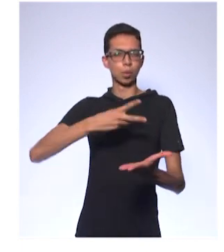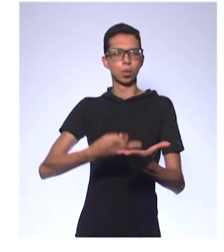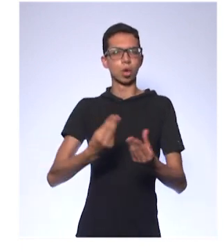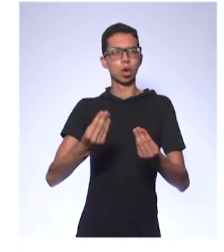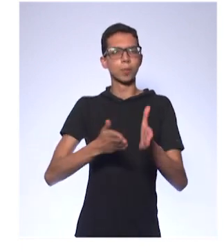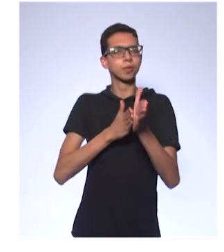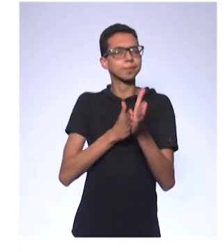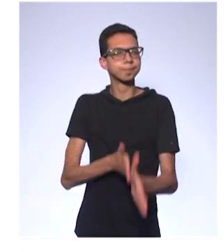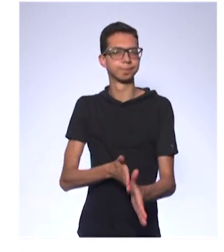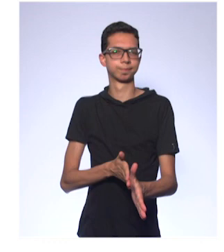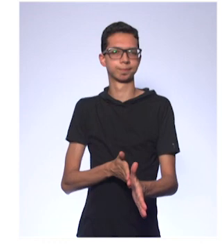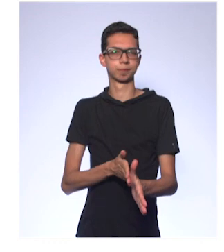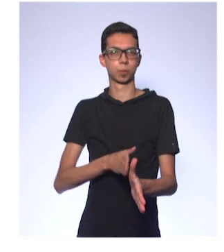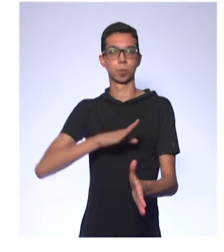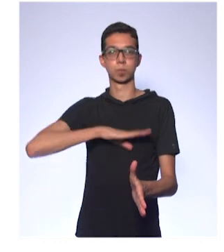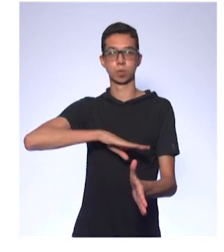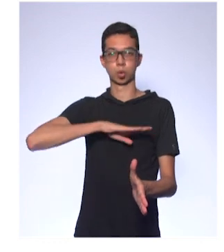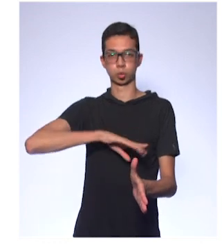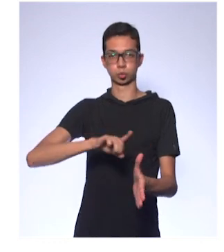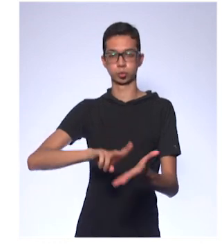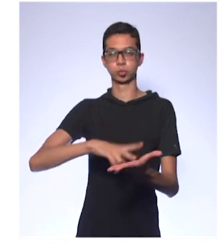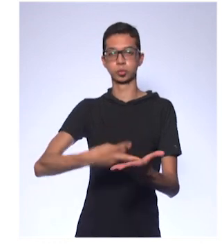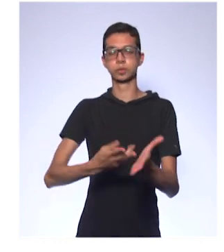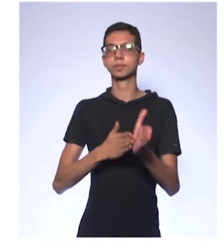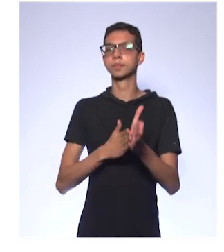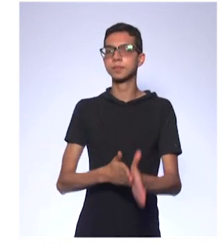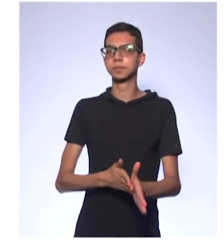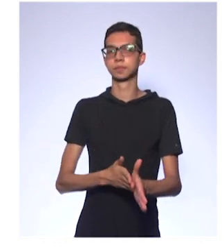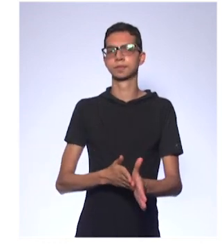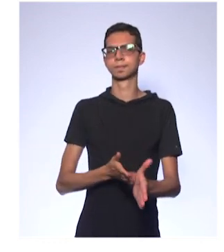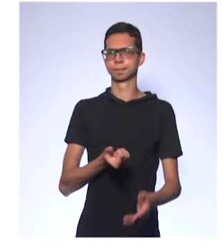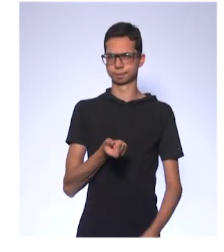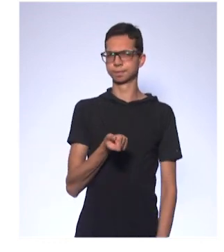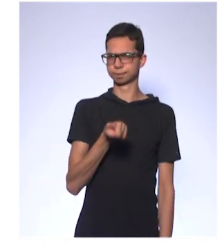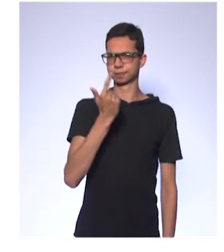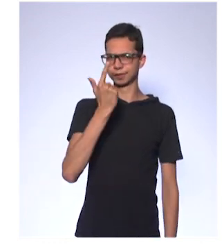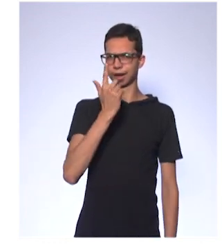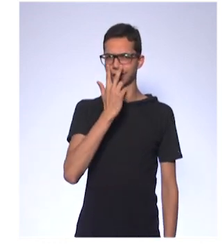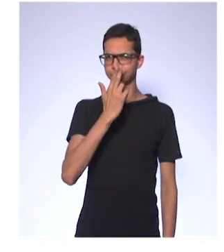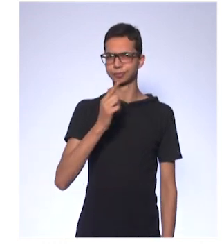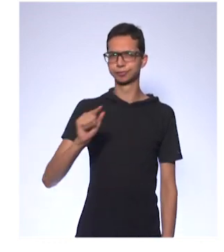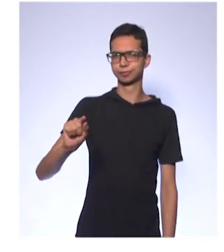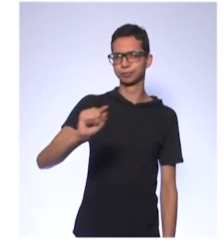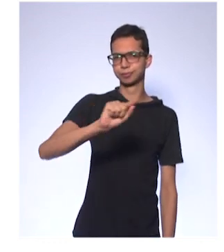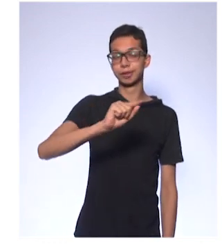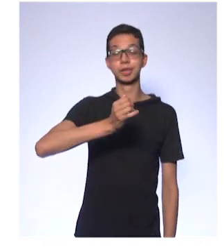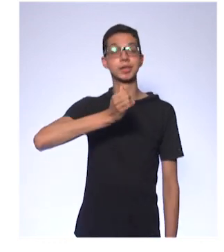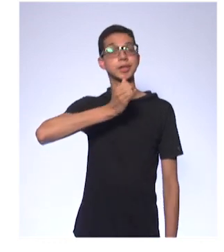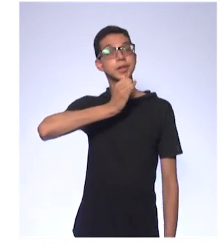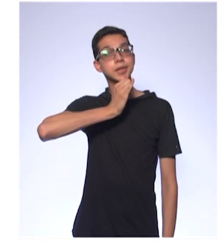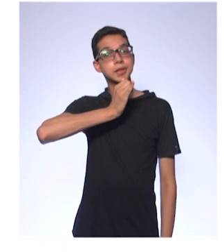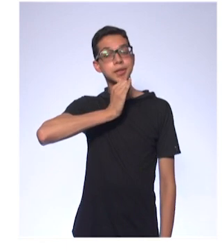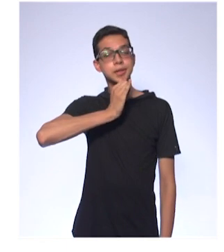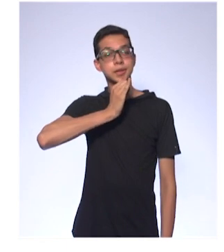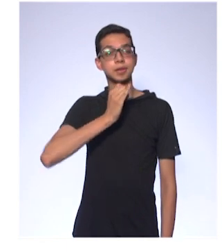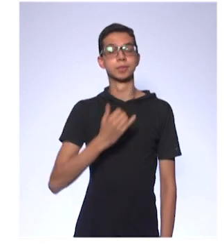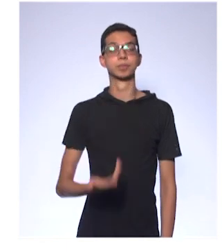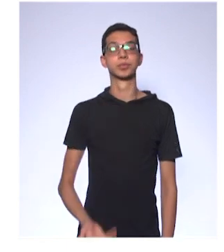pé da letra isso para o português, vai ficar muito estranho para a gente, né? Olha,